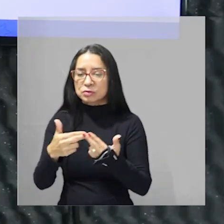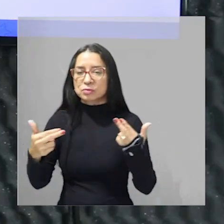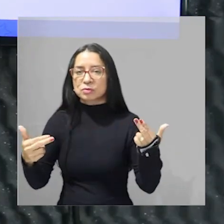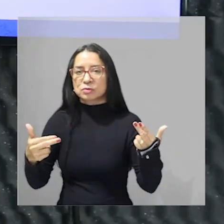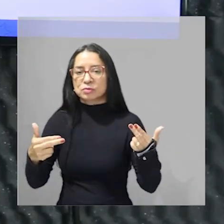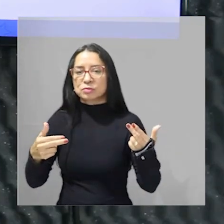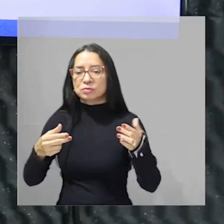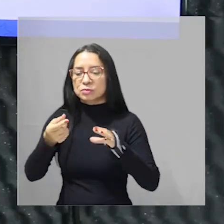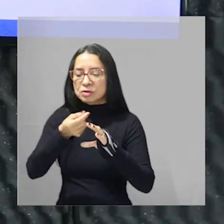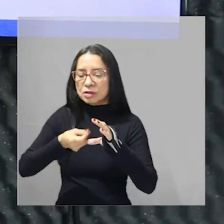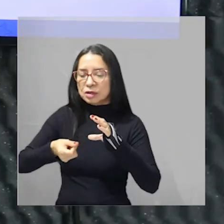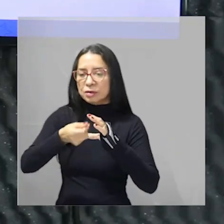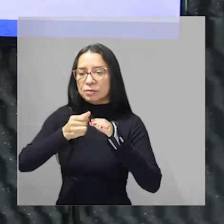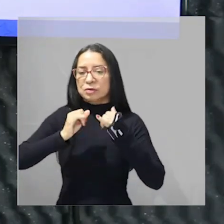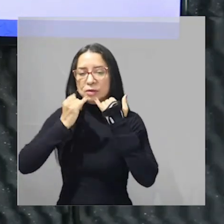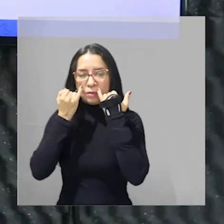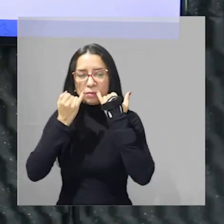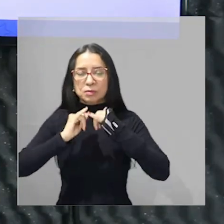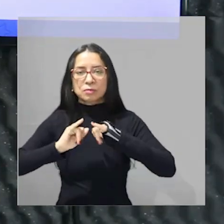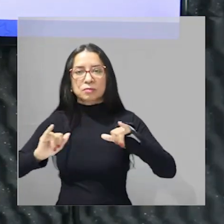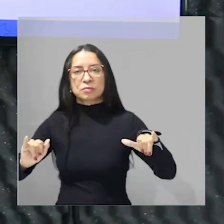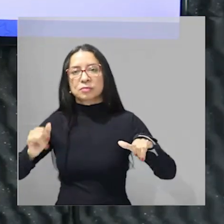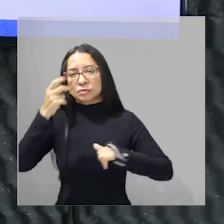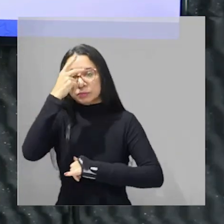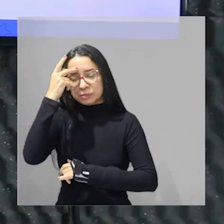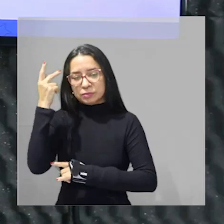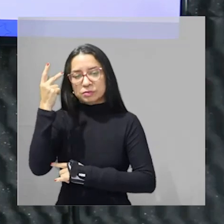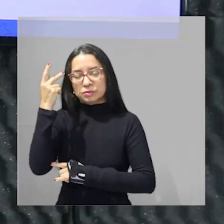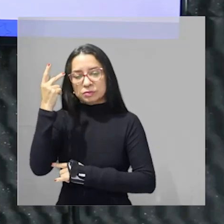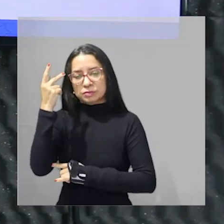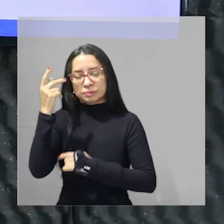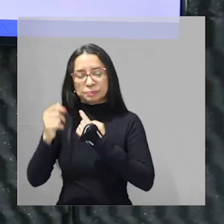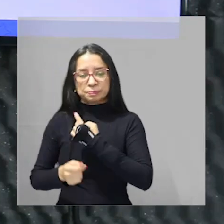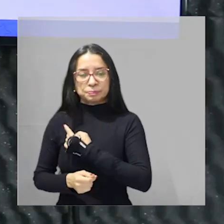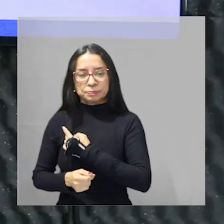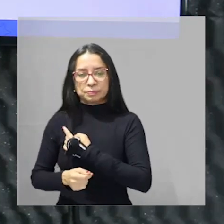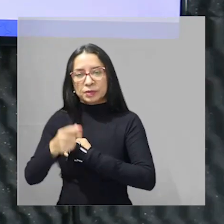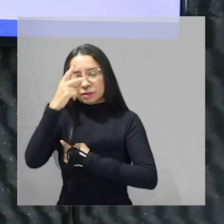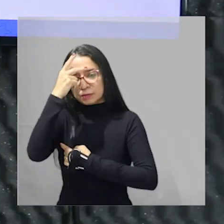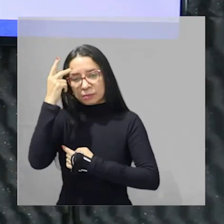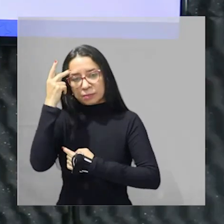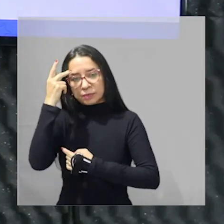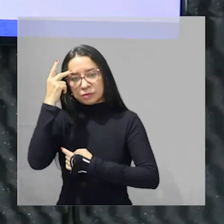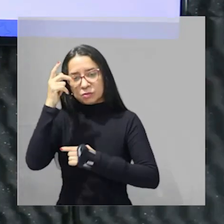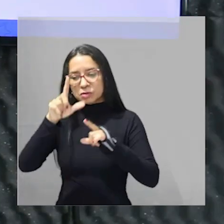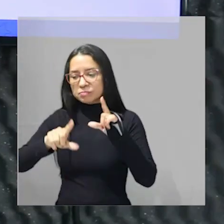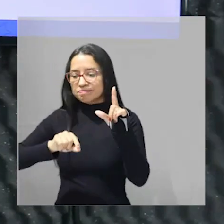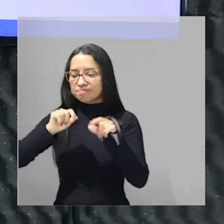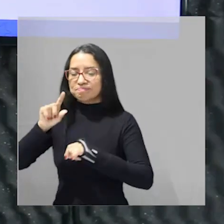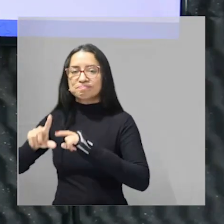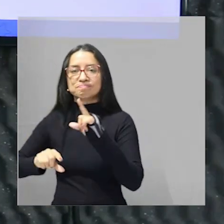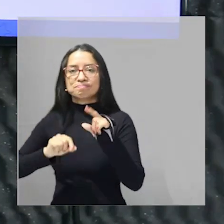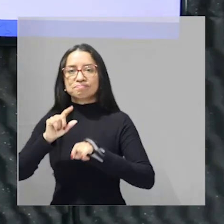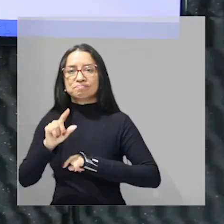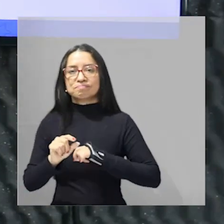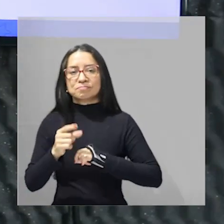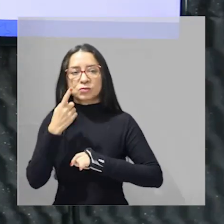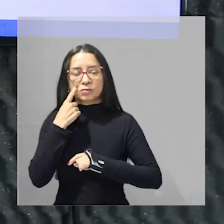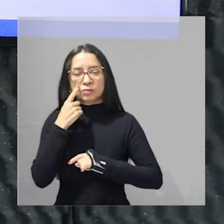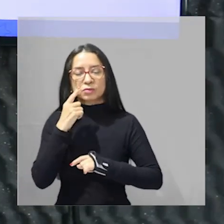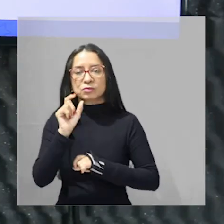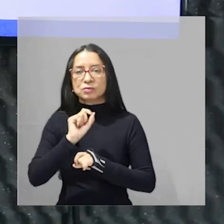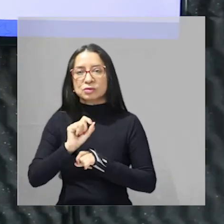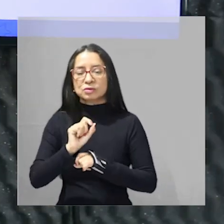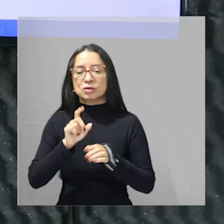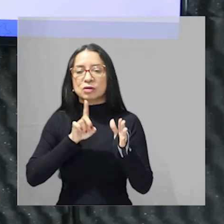Mas principalmente, né, capital, mercadorias, informação. As pessoas elas são mais seletivas, né? A gente vê muito nisso. Mas